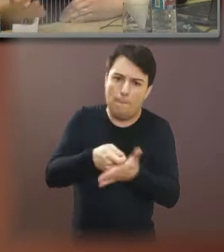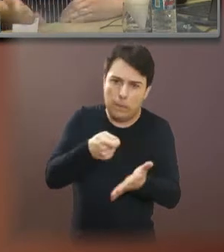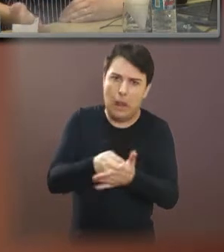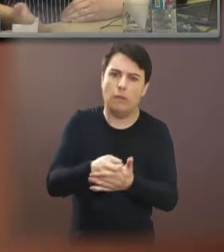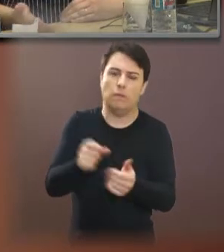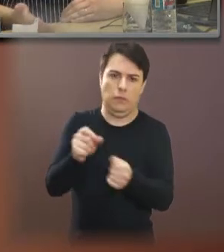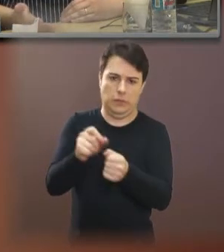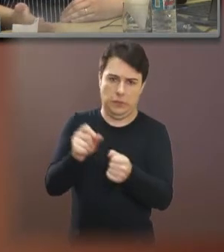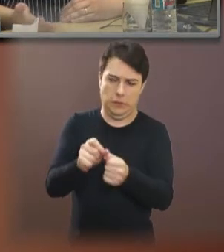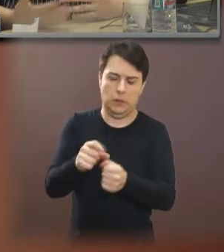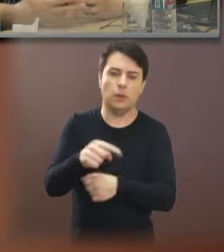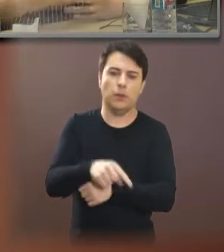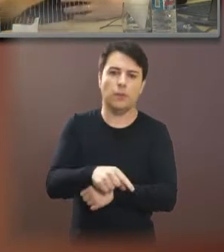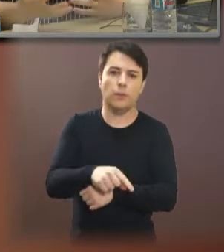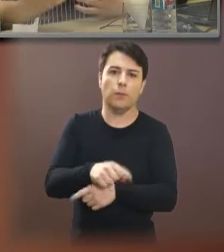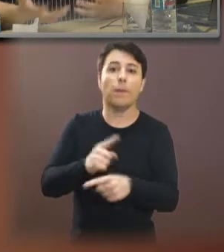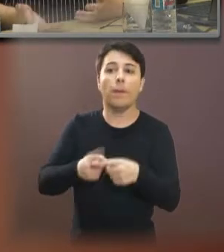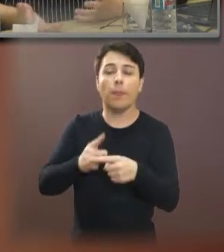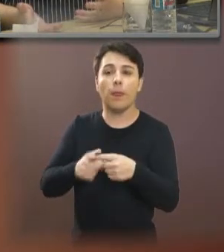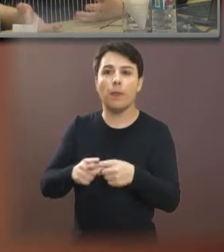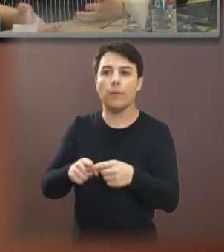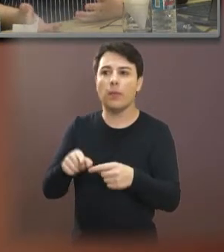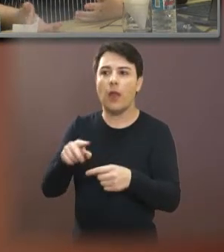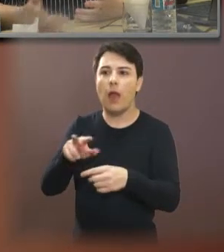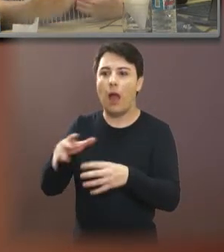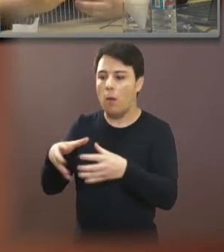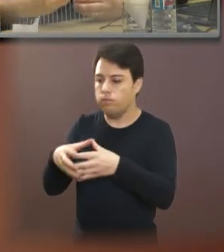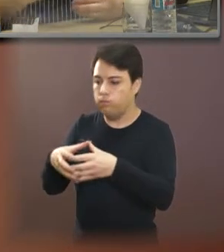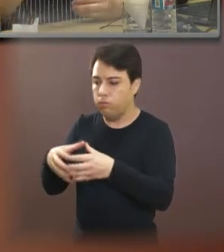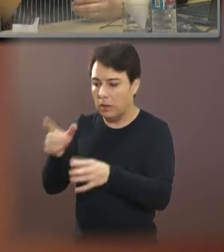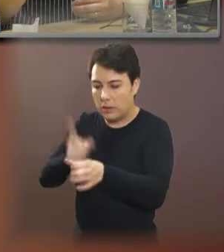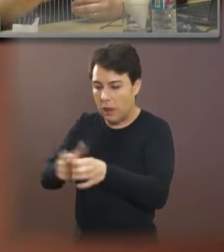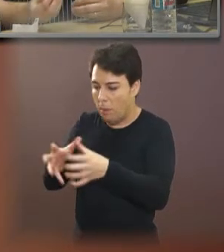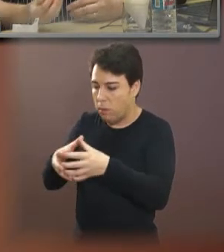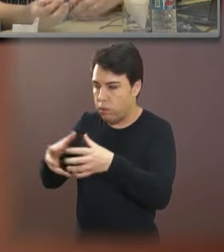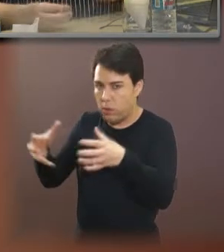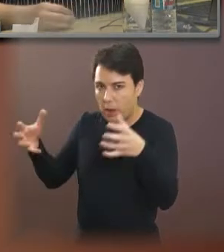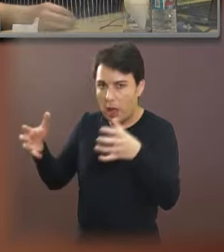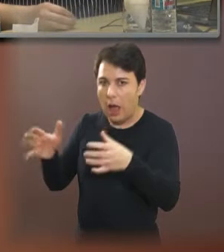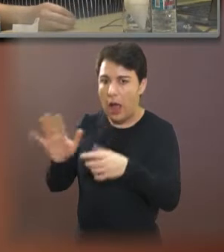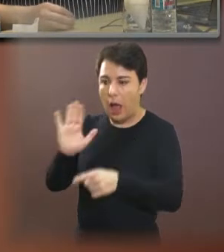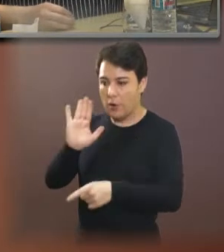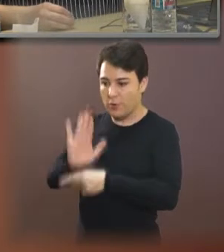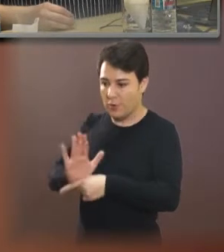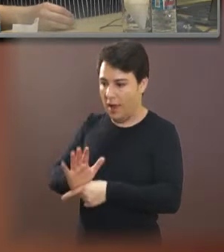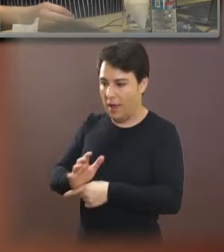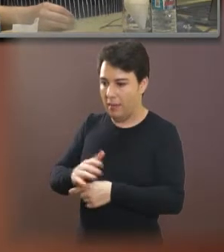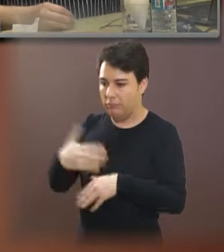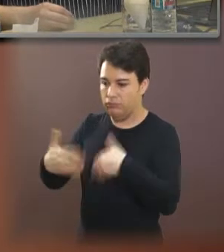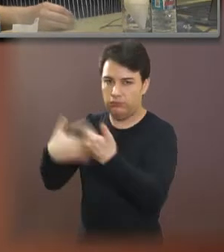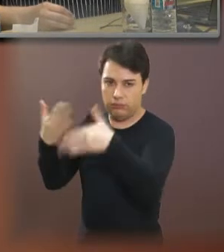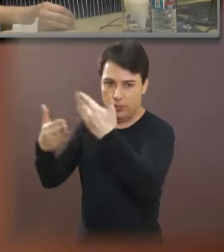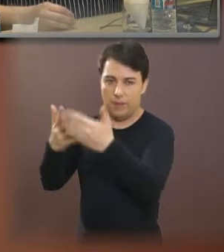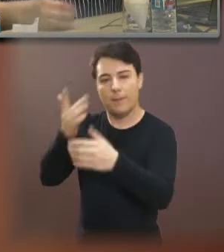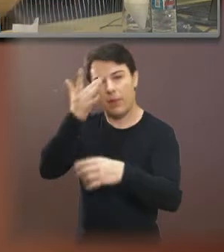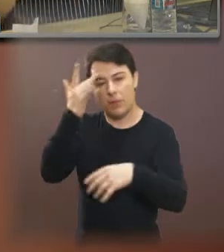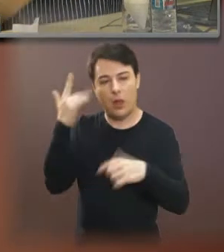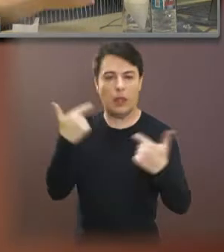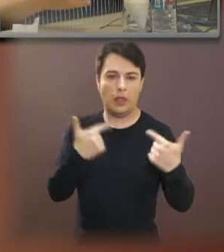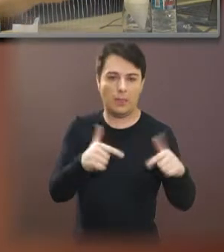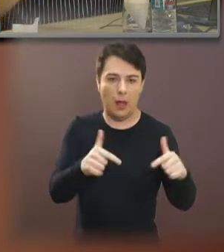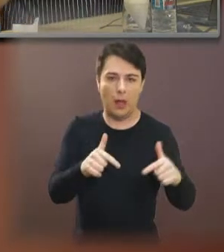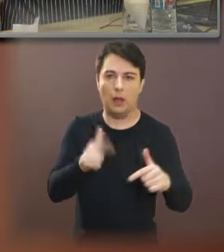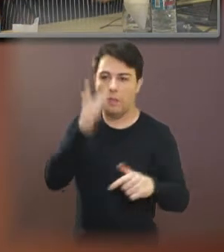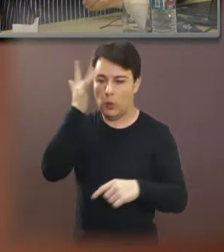para ordenar a produção da cidade, de forma que ela seja benéfica para quem produz, para